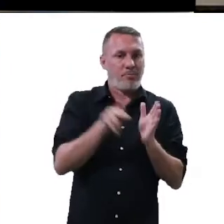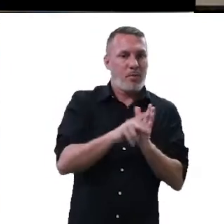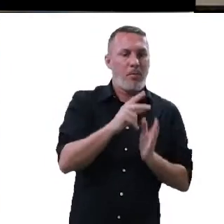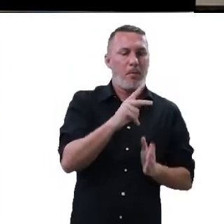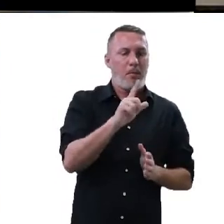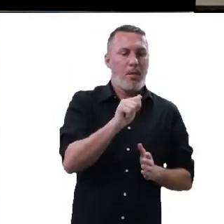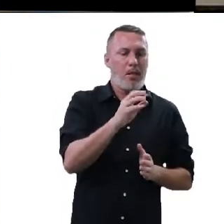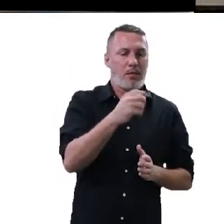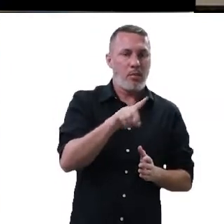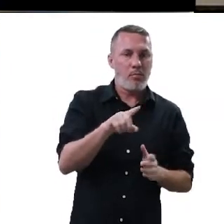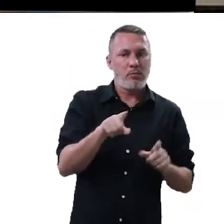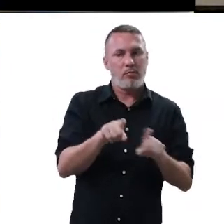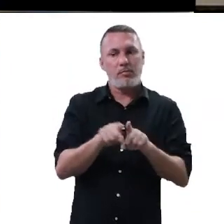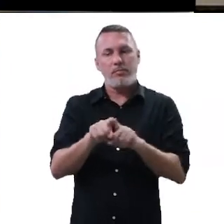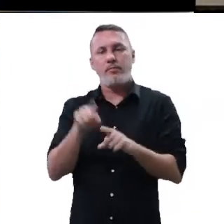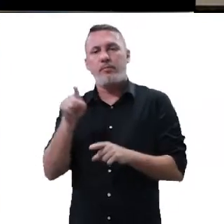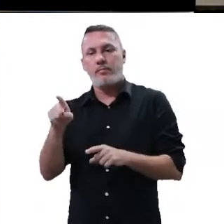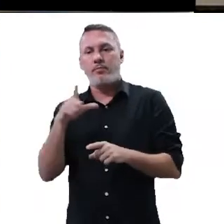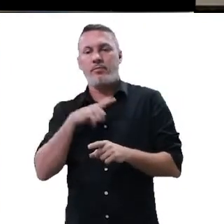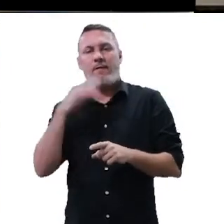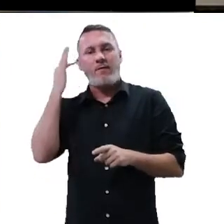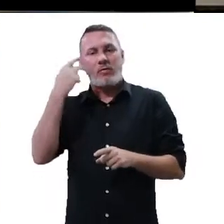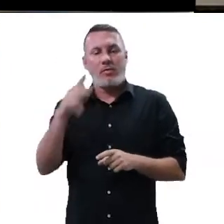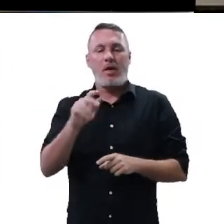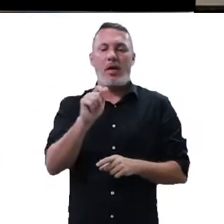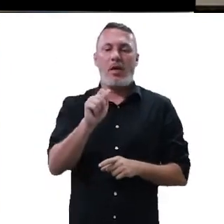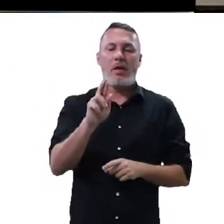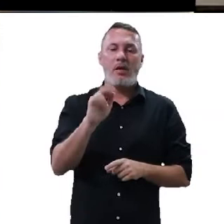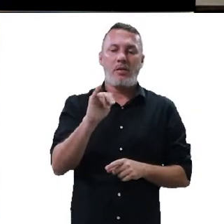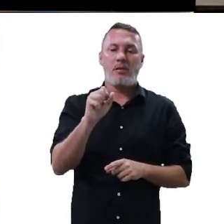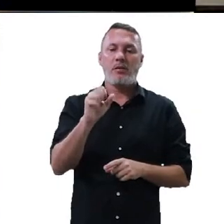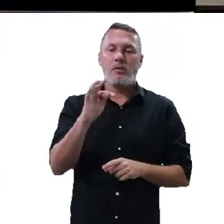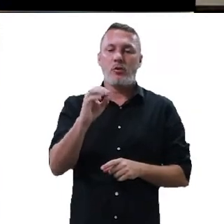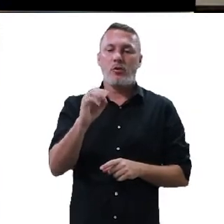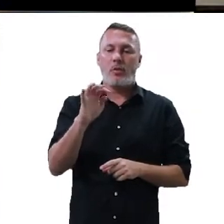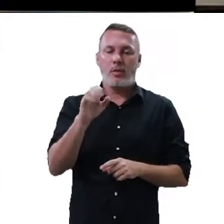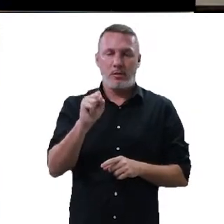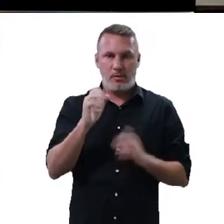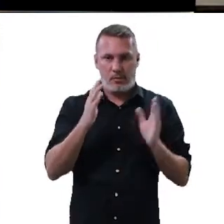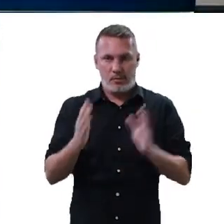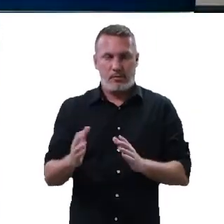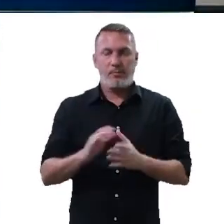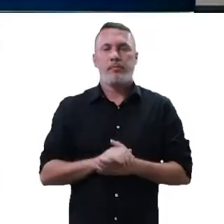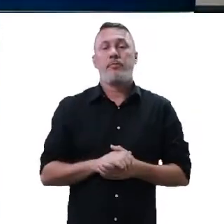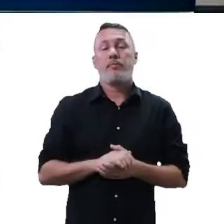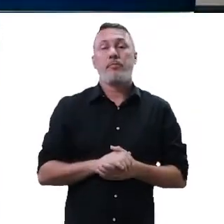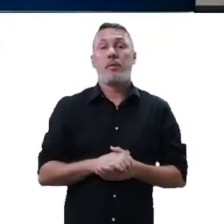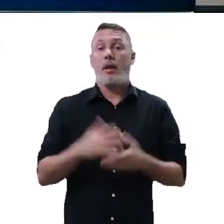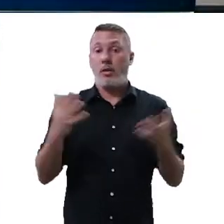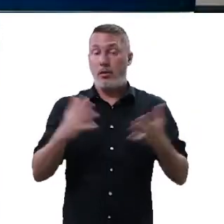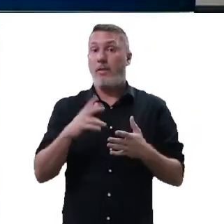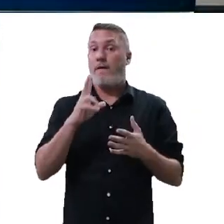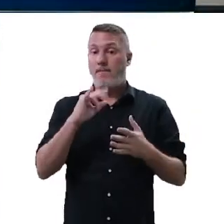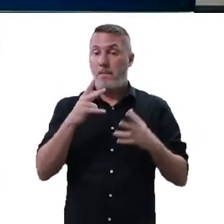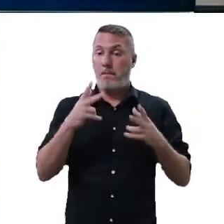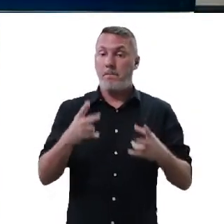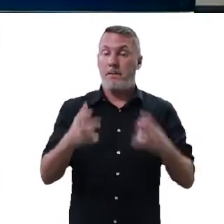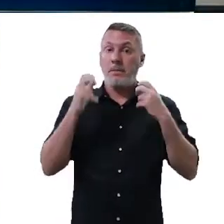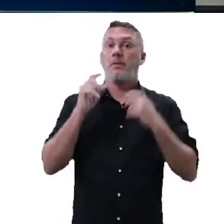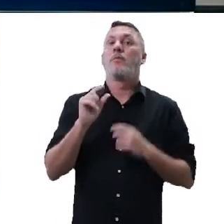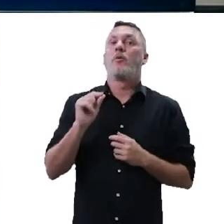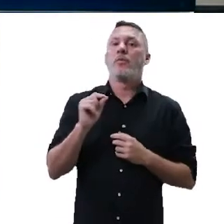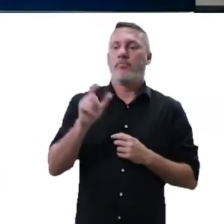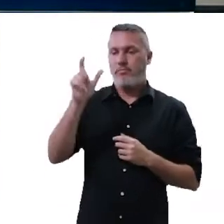discípulo Platão, quanto depois na filosofia do discípulo de Platão, Aristóteles. Nós vamos, então,